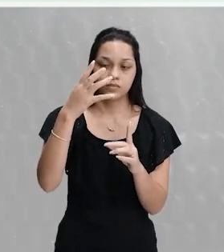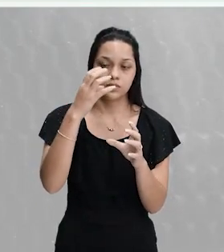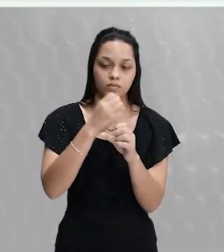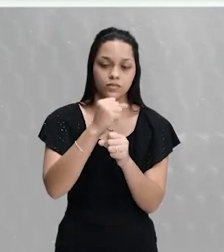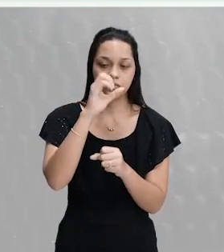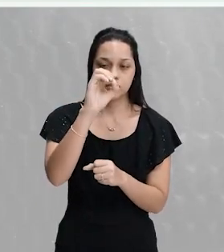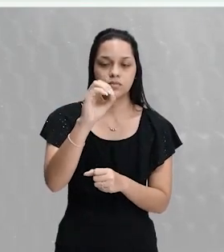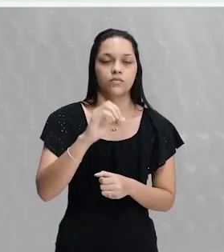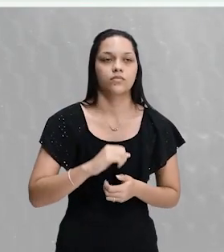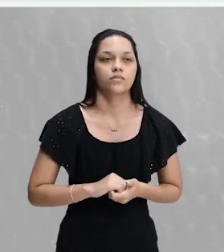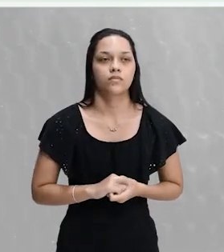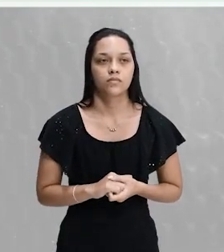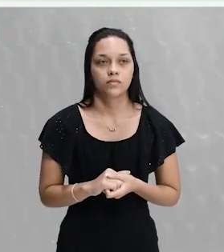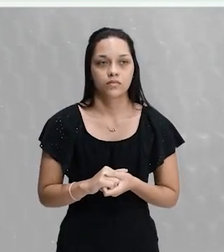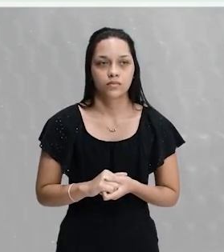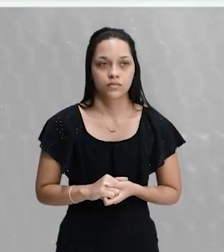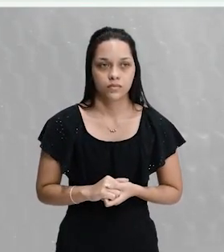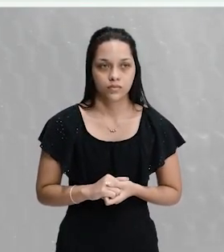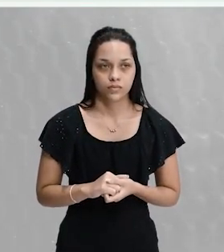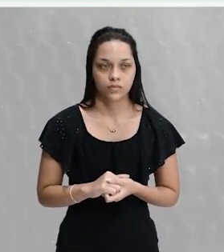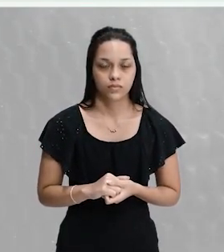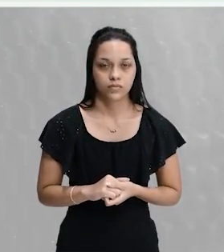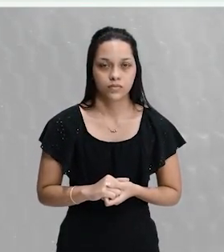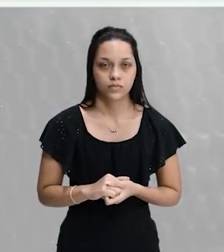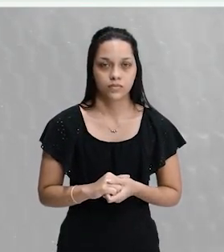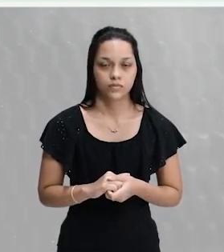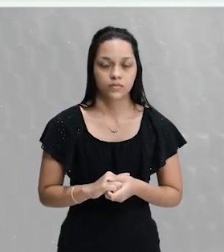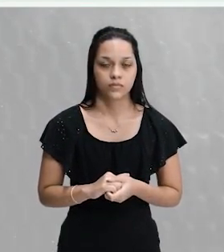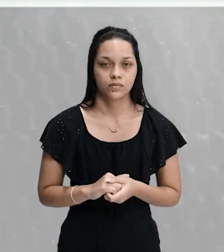0. Menos 2 e 0.